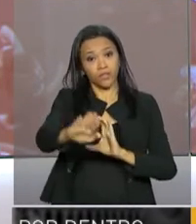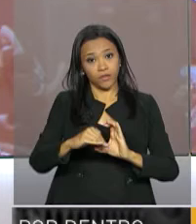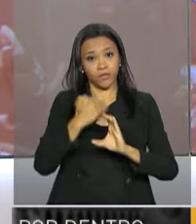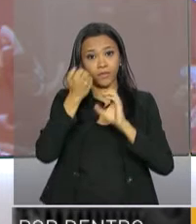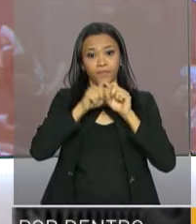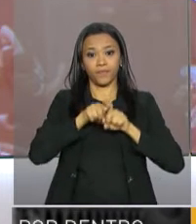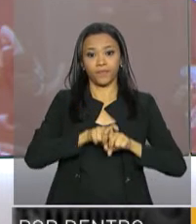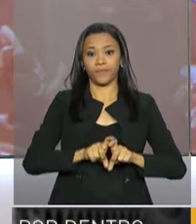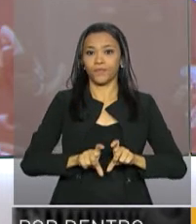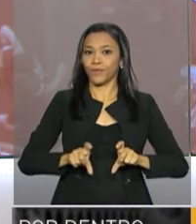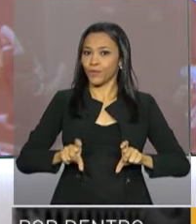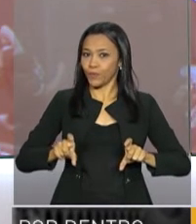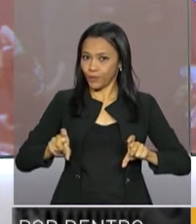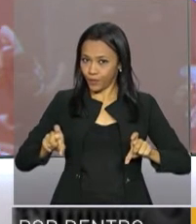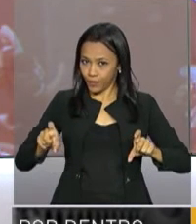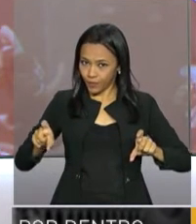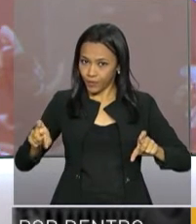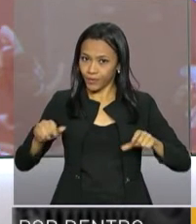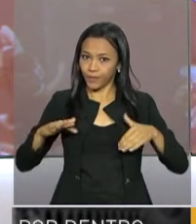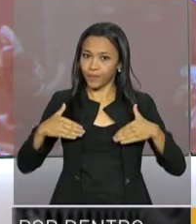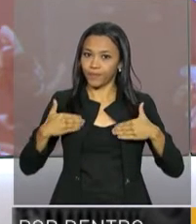do Governo, tudo junto,